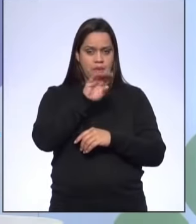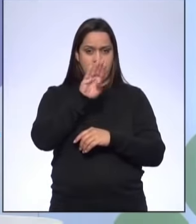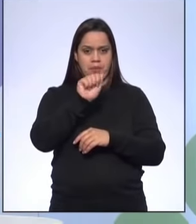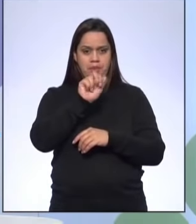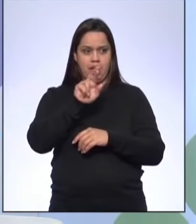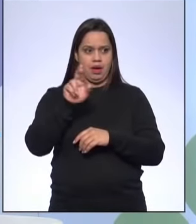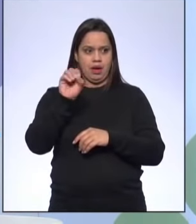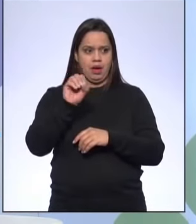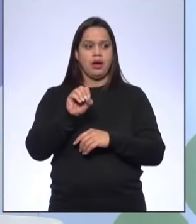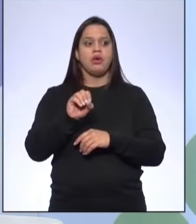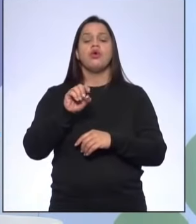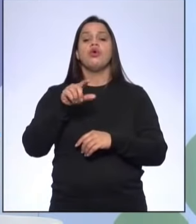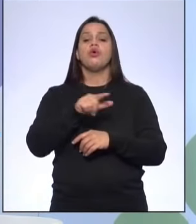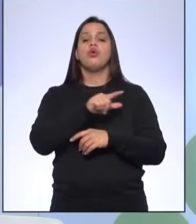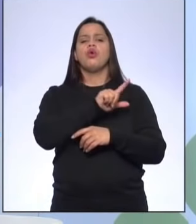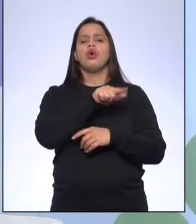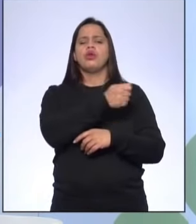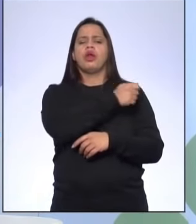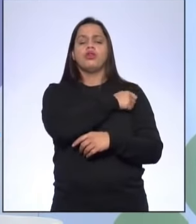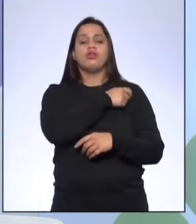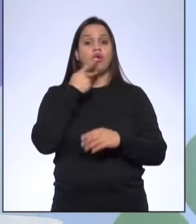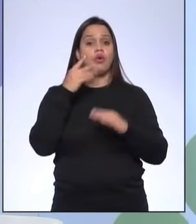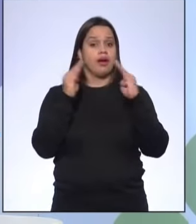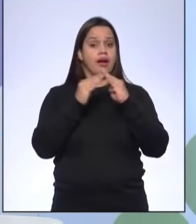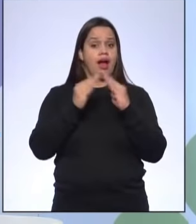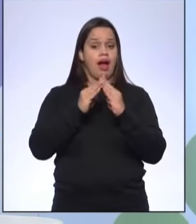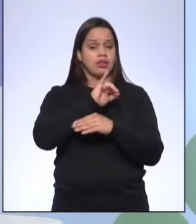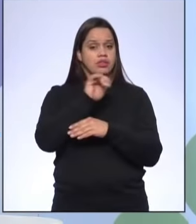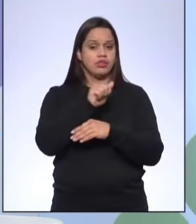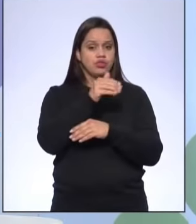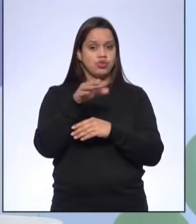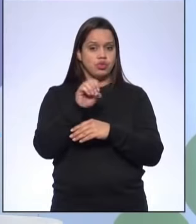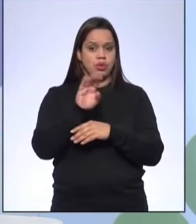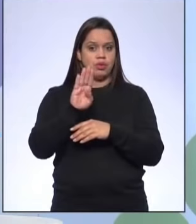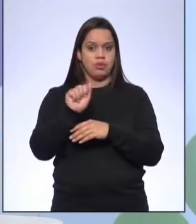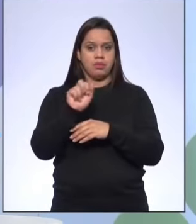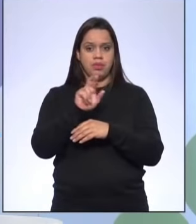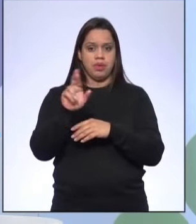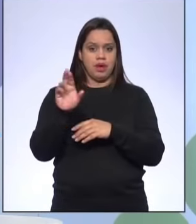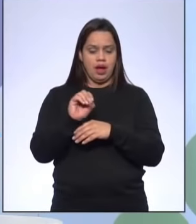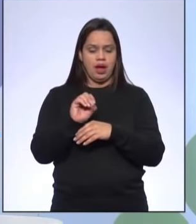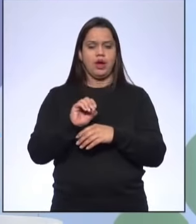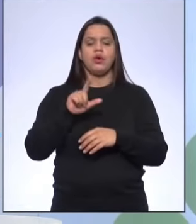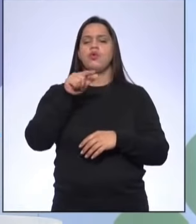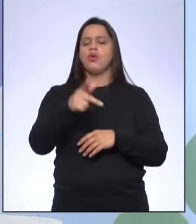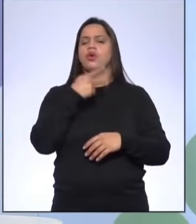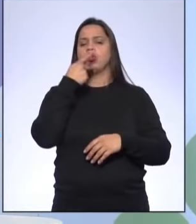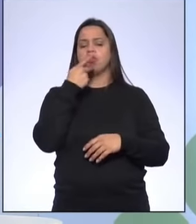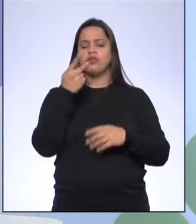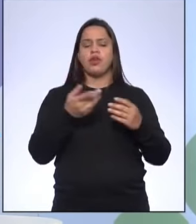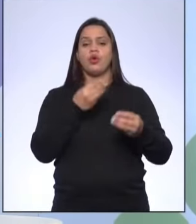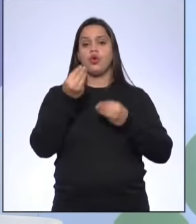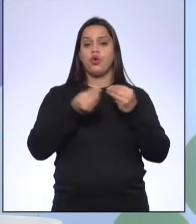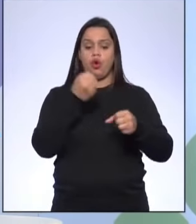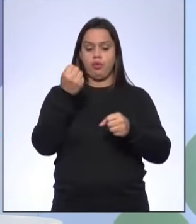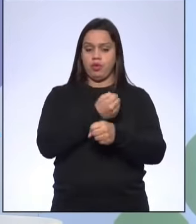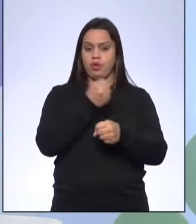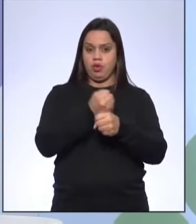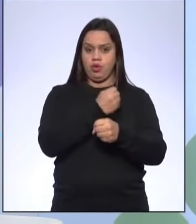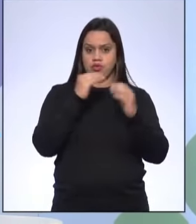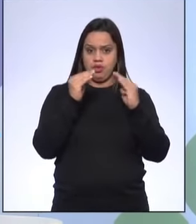do joão de barro wilton tem outro igor também que fala sobre como os bancos joão-de-barro constrói a casa